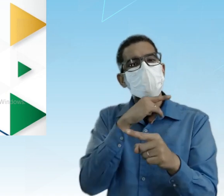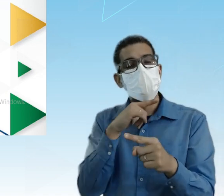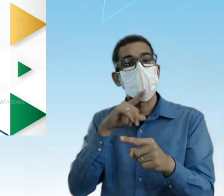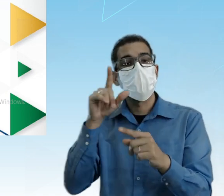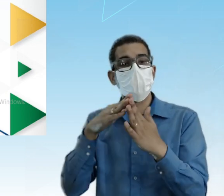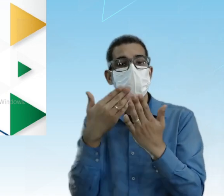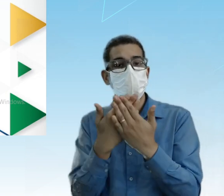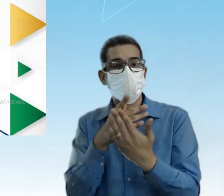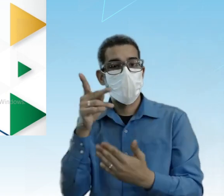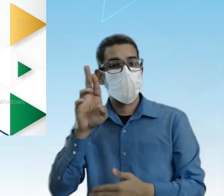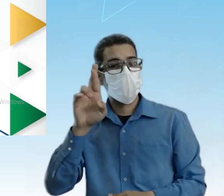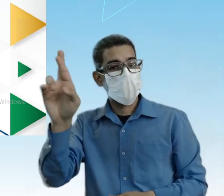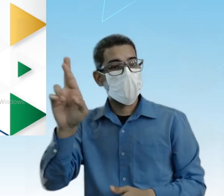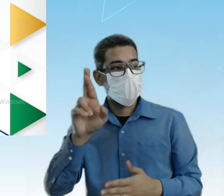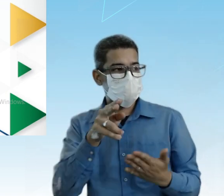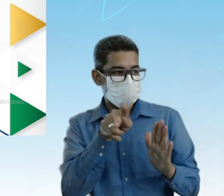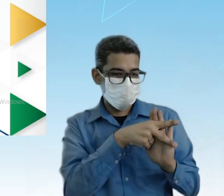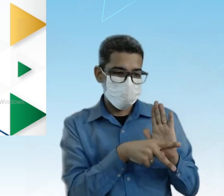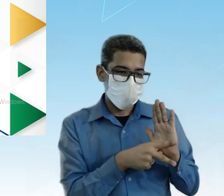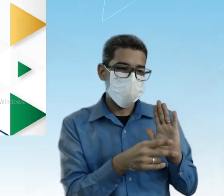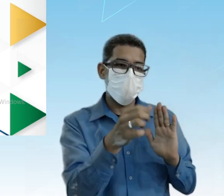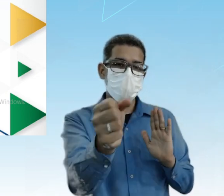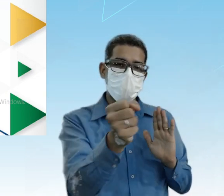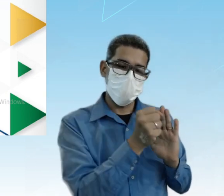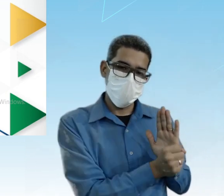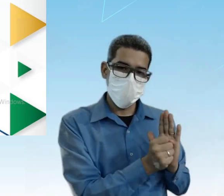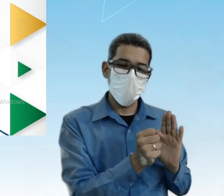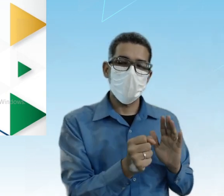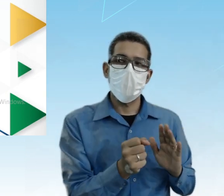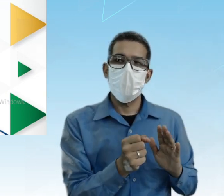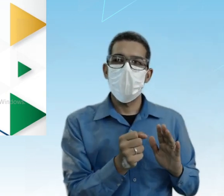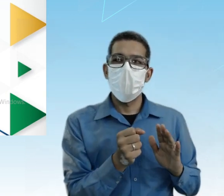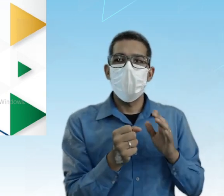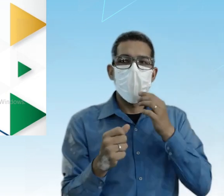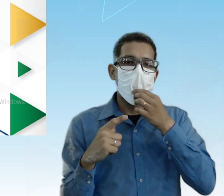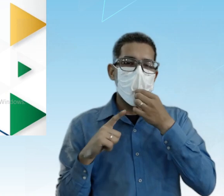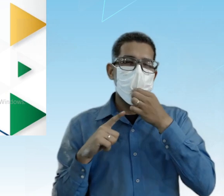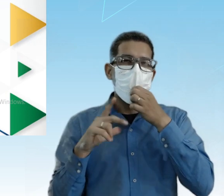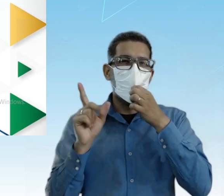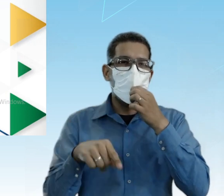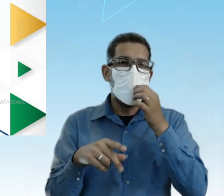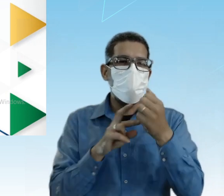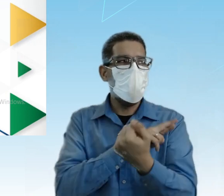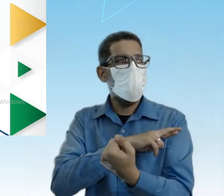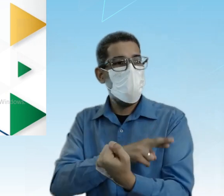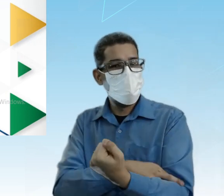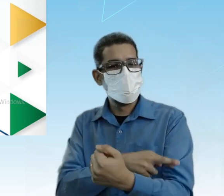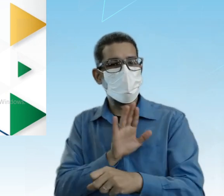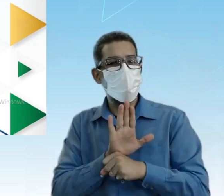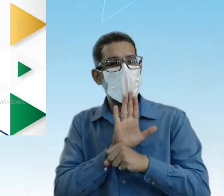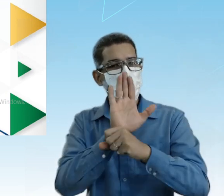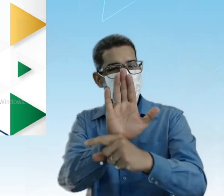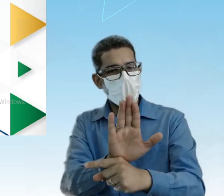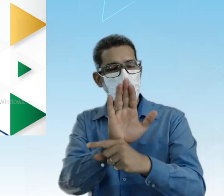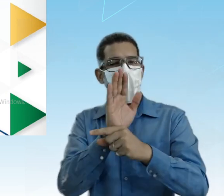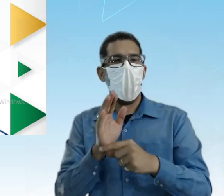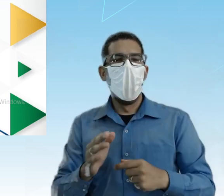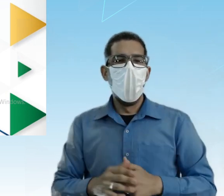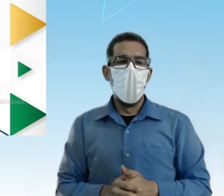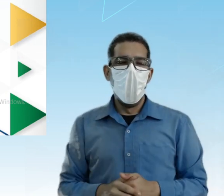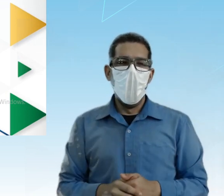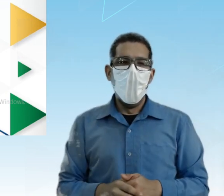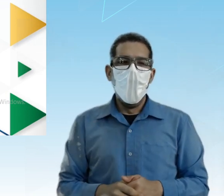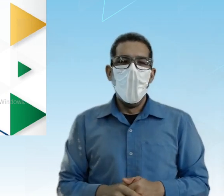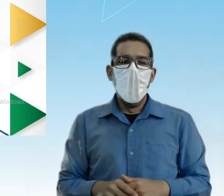projetos, vão ver e colocar vocês nessa defasagem aí como se fosse um tipo de reforço nos contraturnos